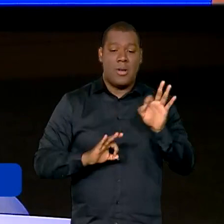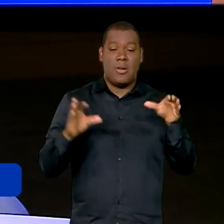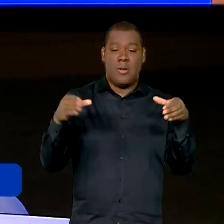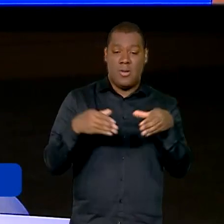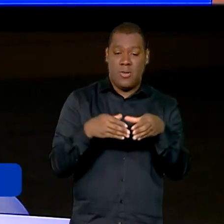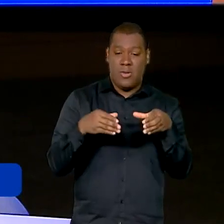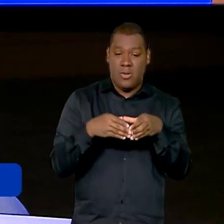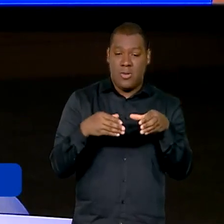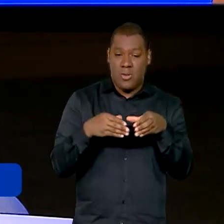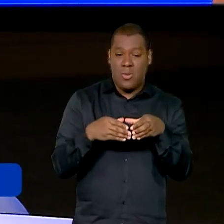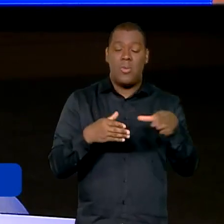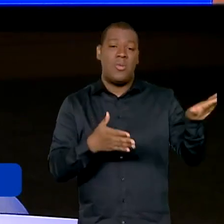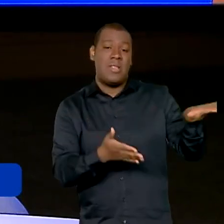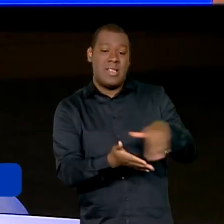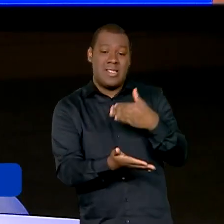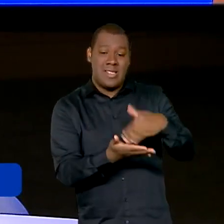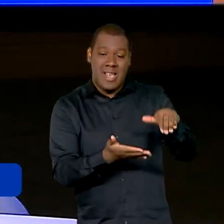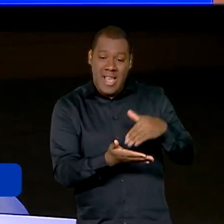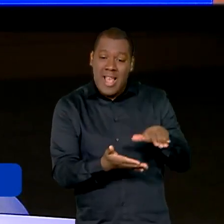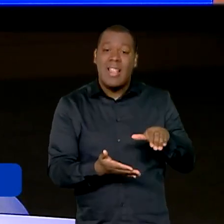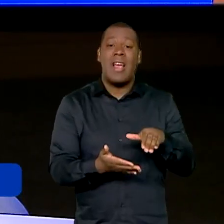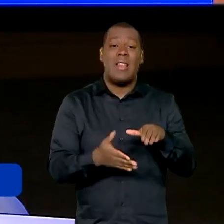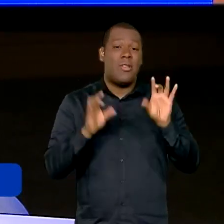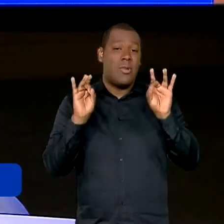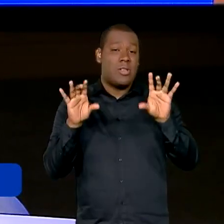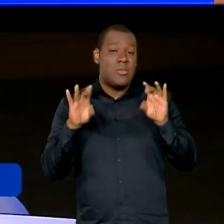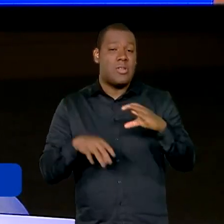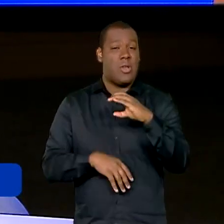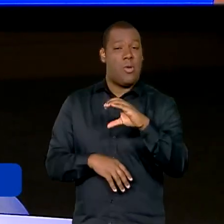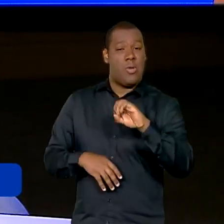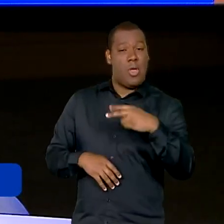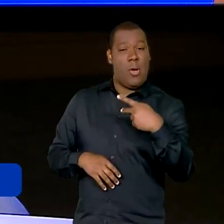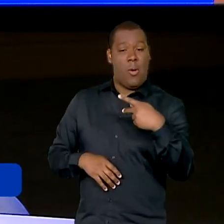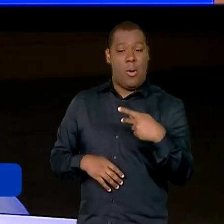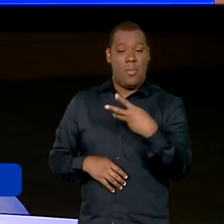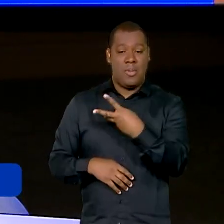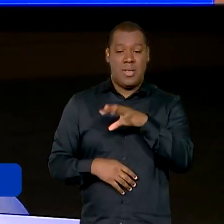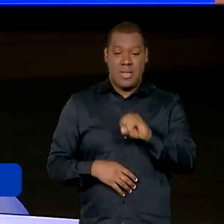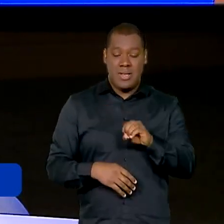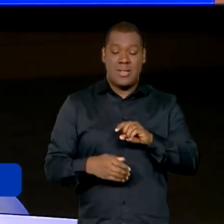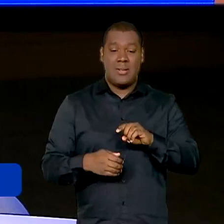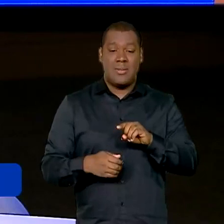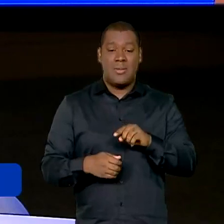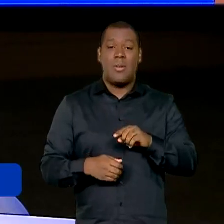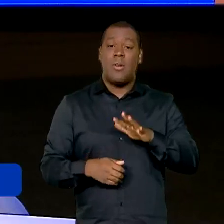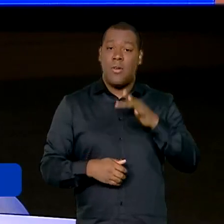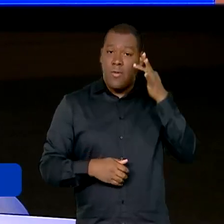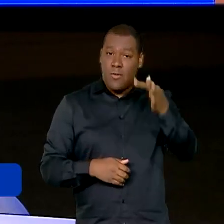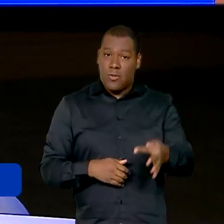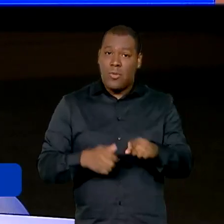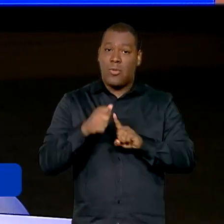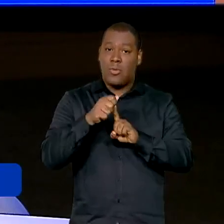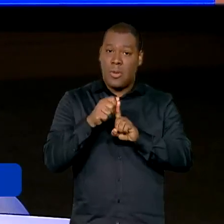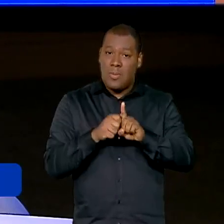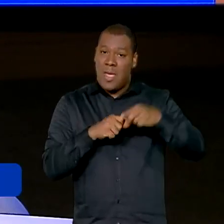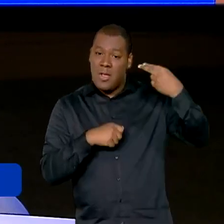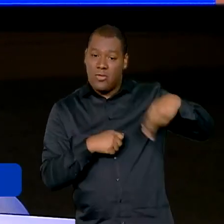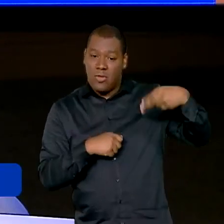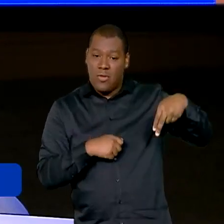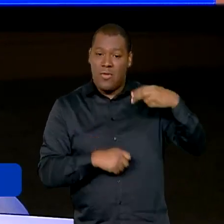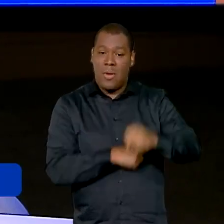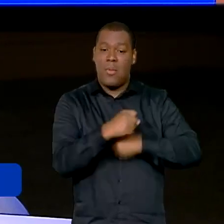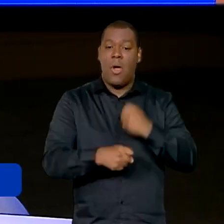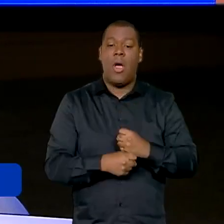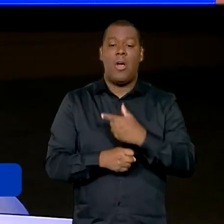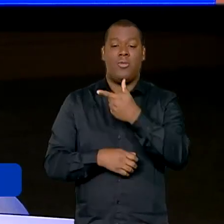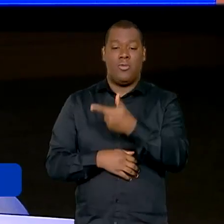Secretaria Extraordinária para a COP30. COP30 que acontece em novembro do ano que vem,